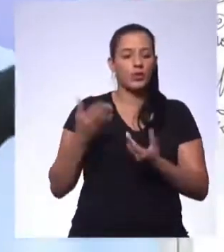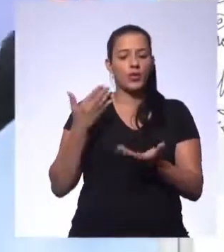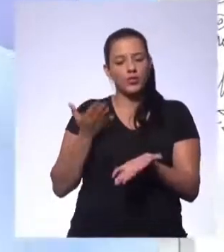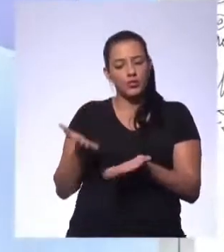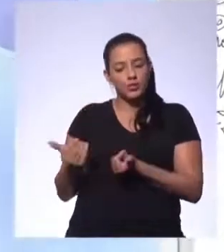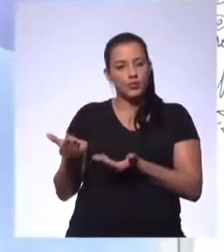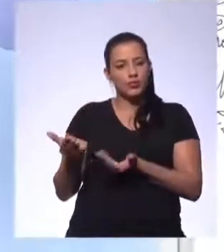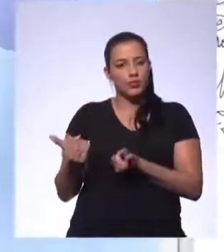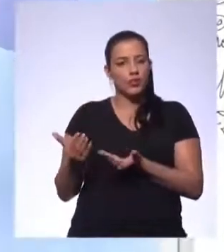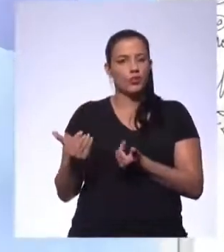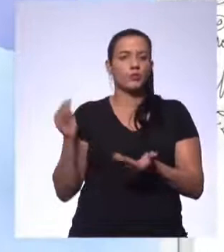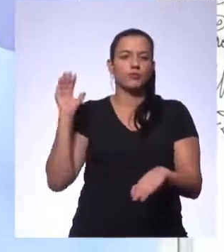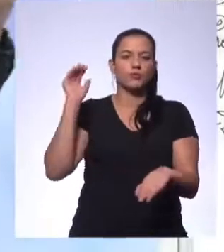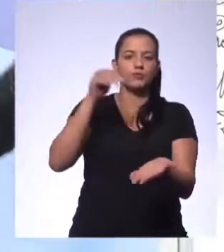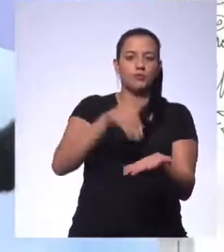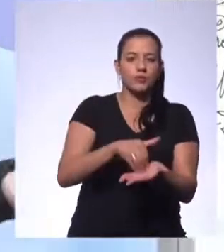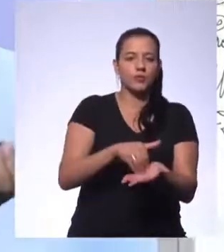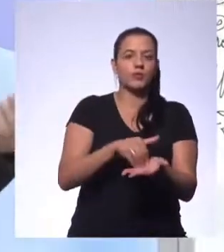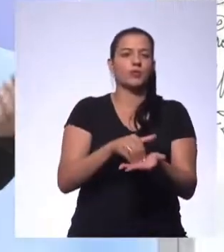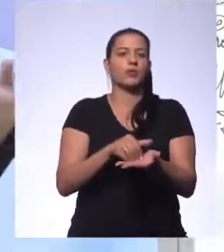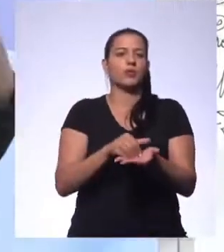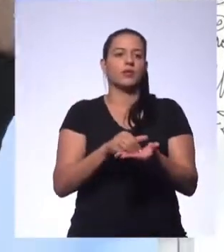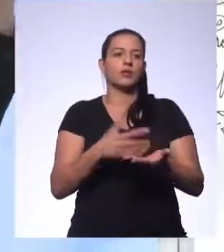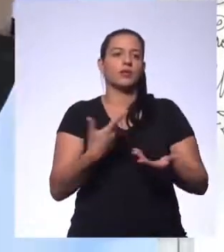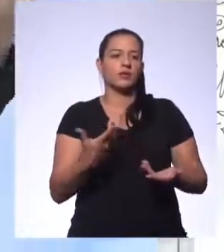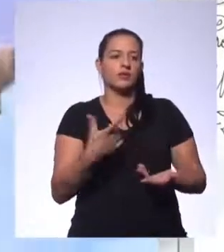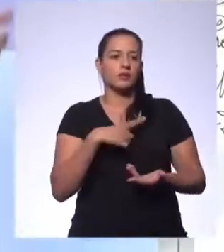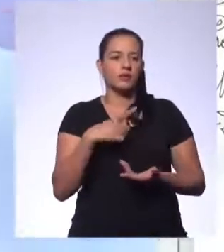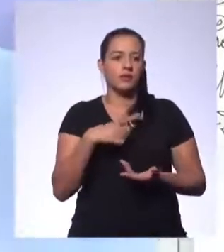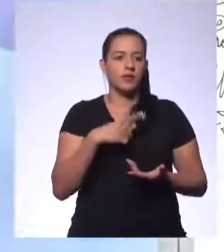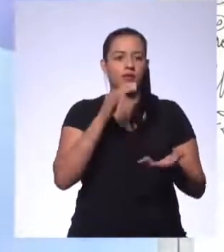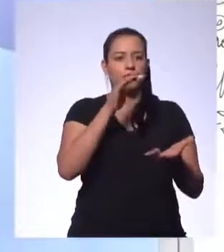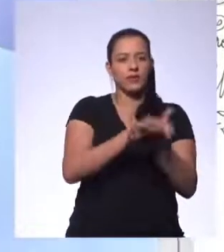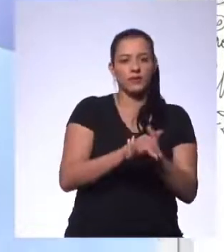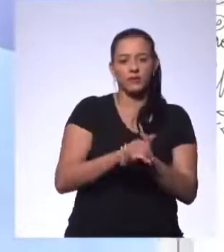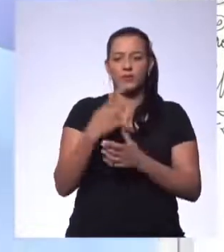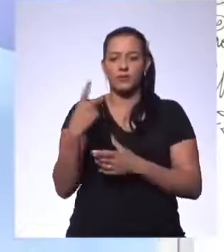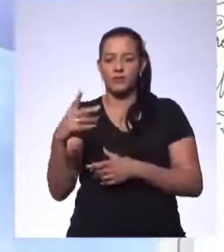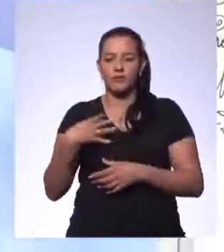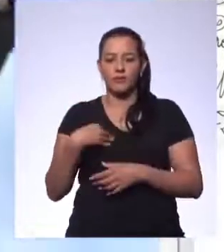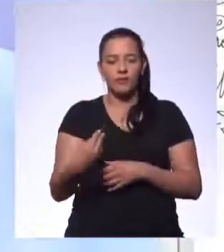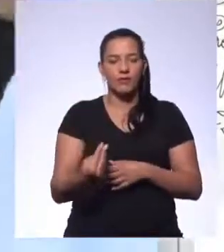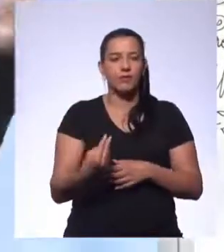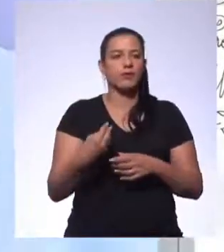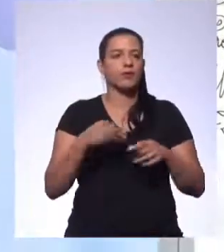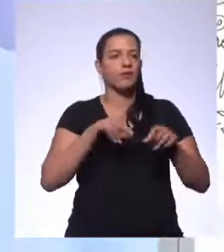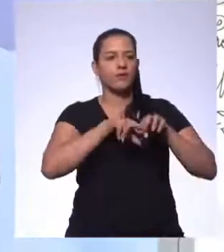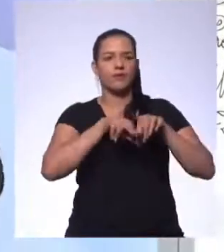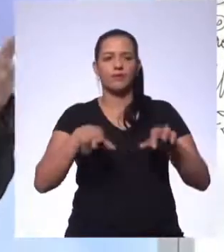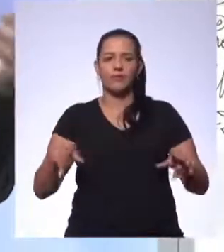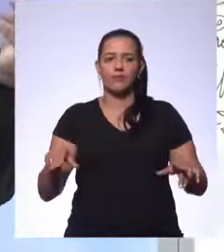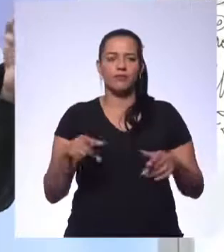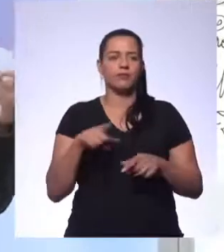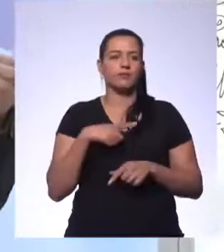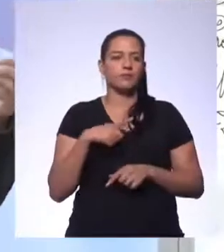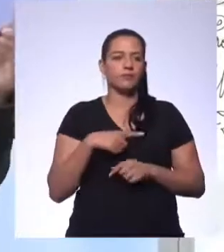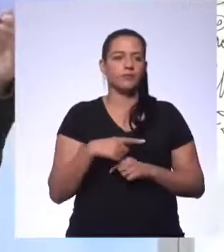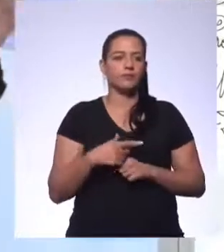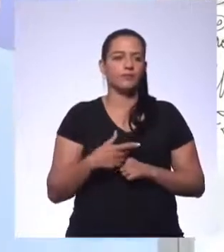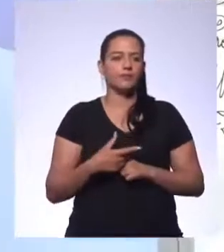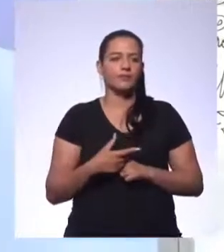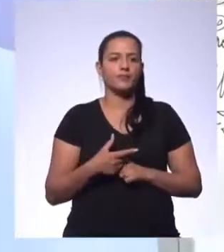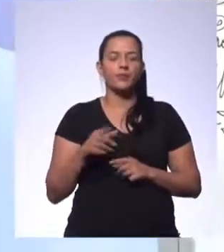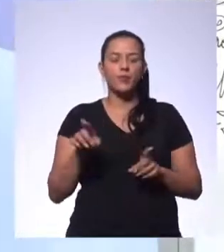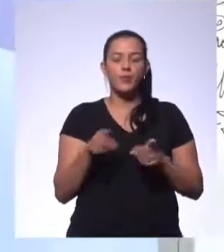mocinha, né, até o momento em que ela faz o casamento da filha dela. Então, acontecem várias peripécias.